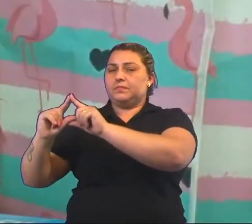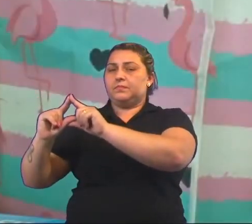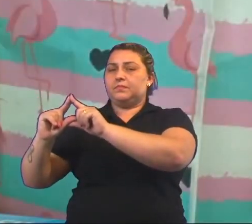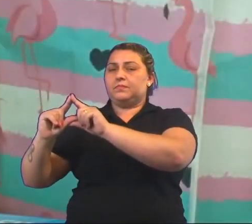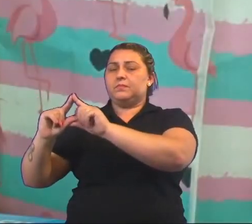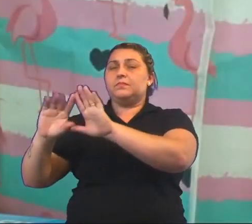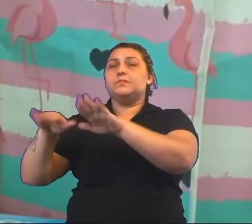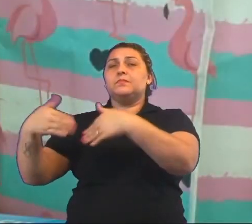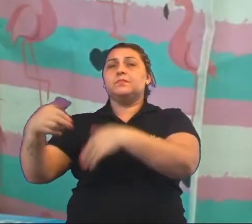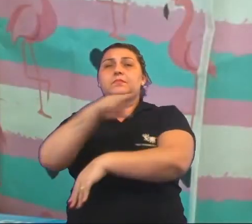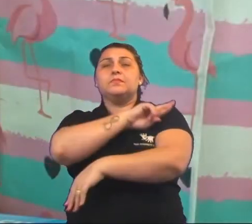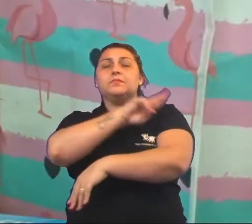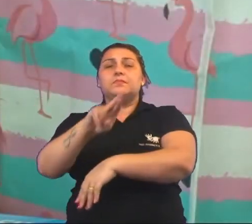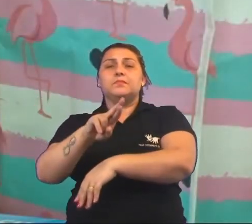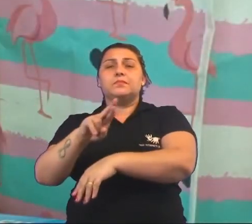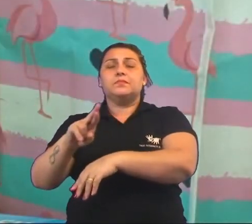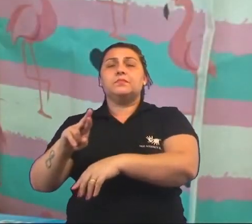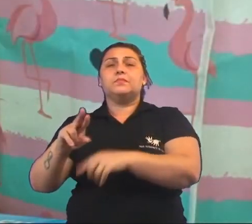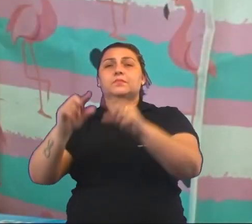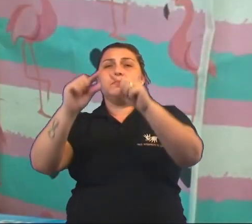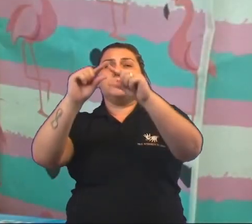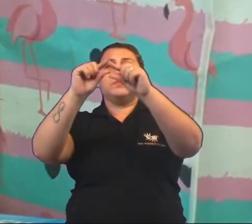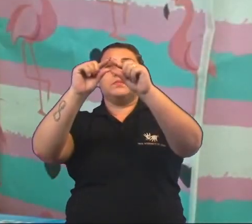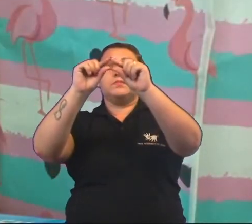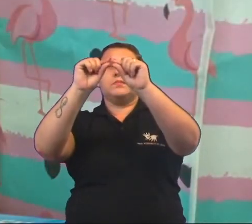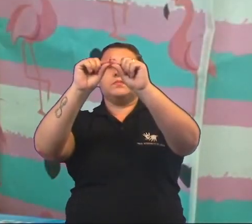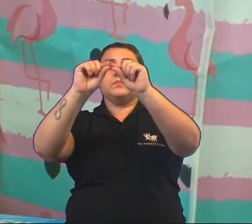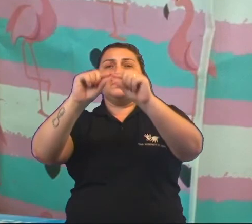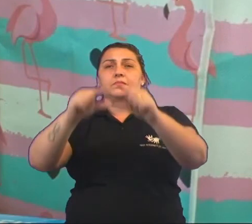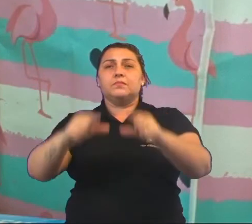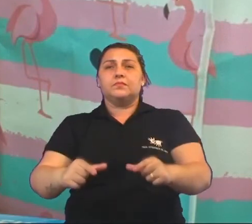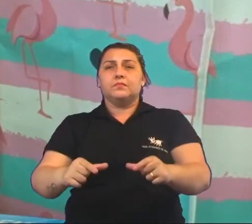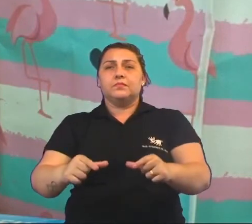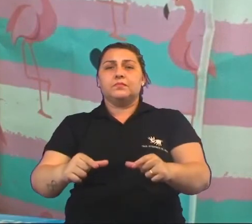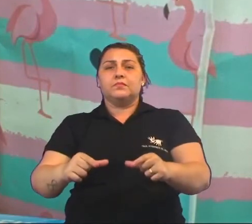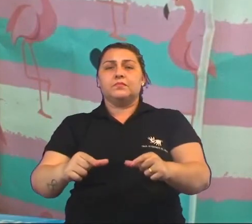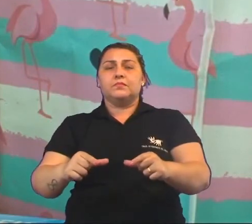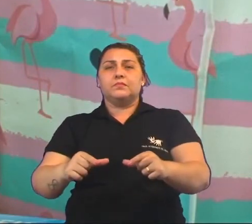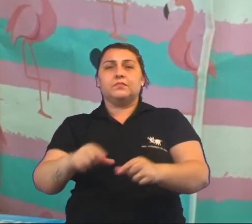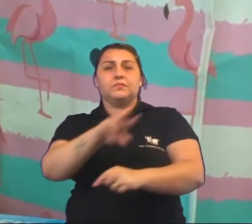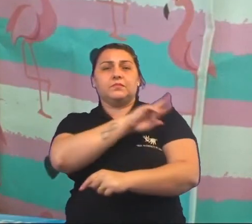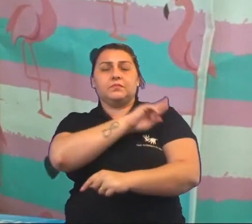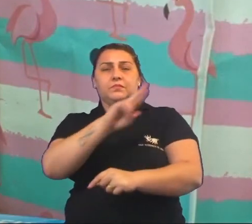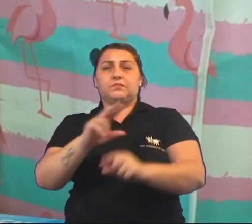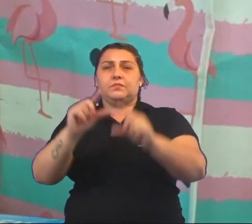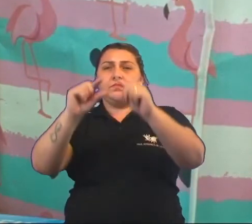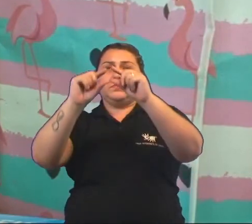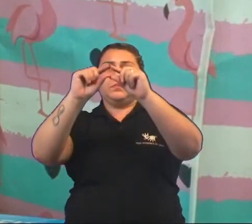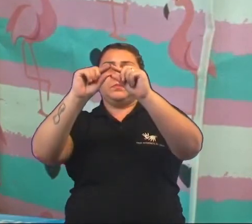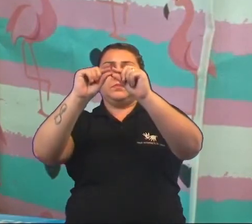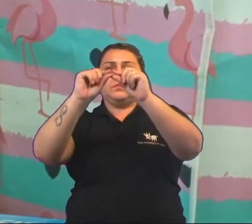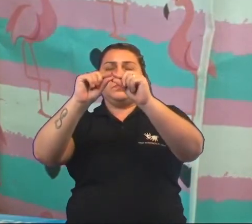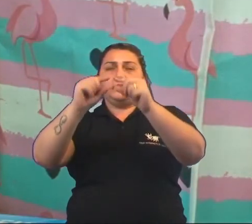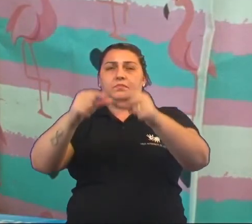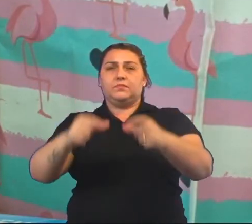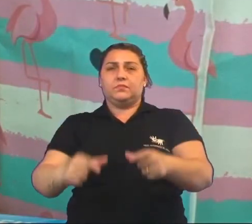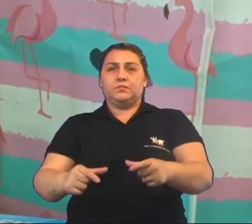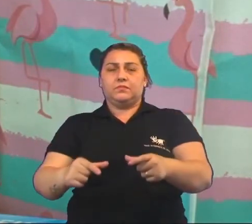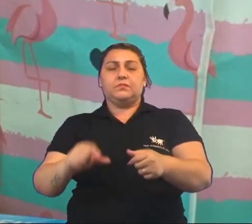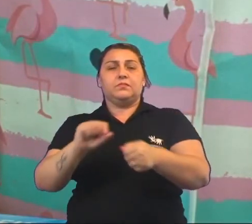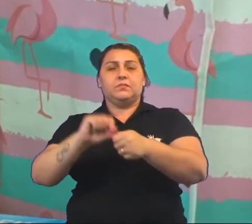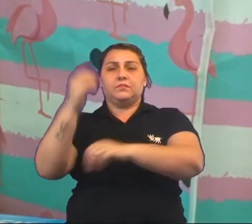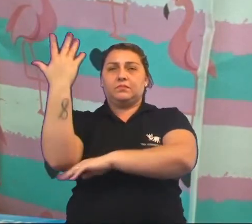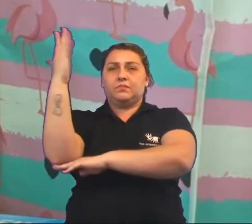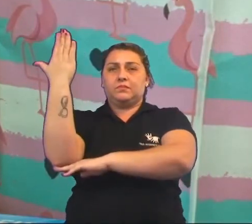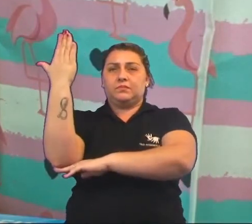a representação seria do cone? Este aqui amarelo é a representação de um cone. Ele é feito em